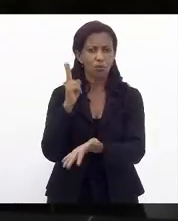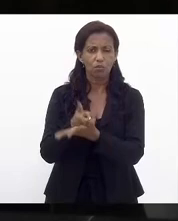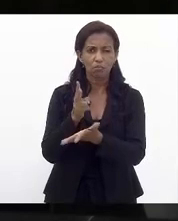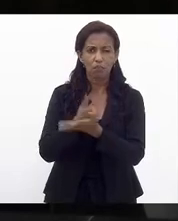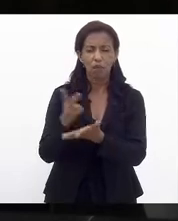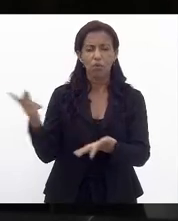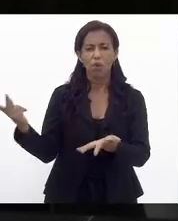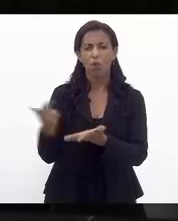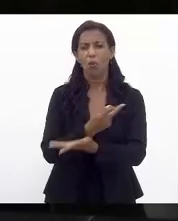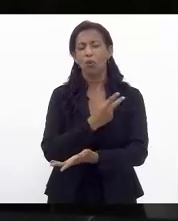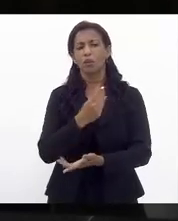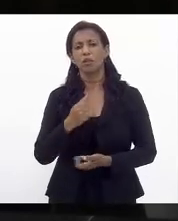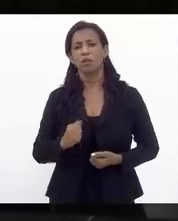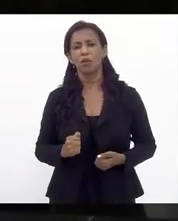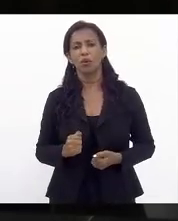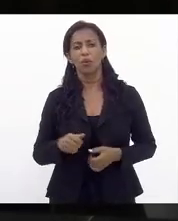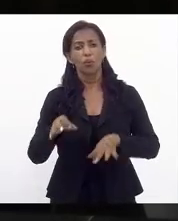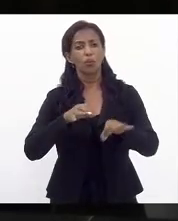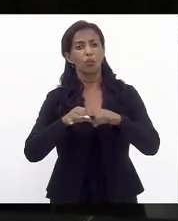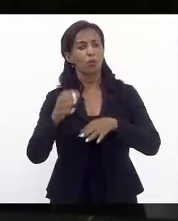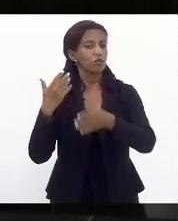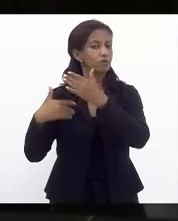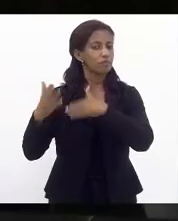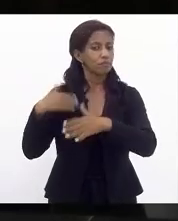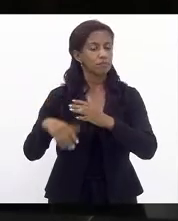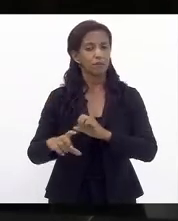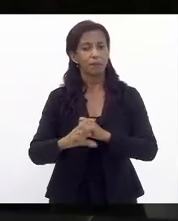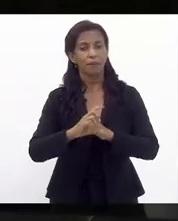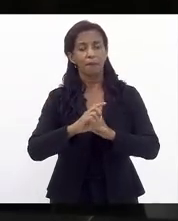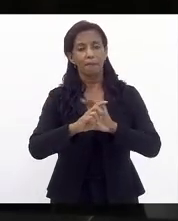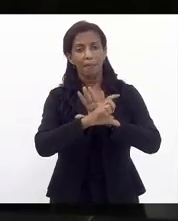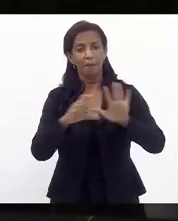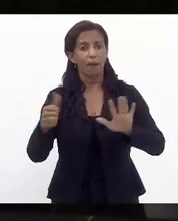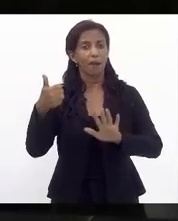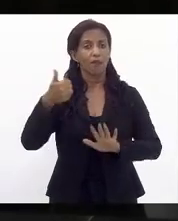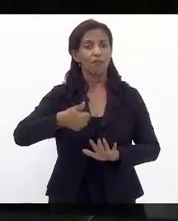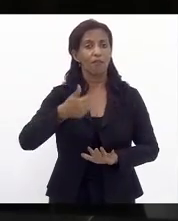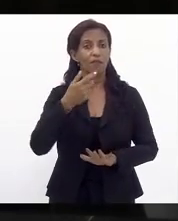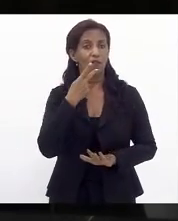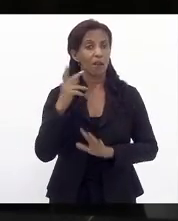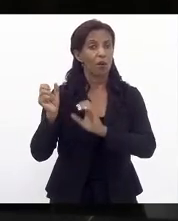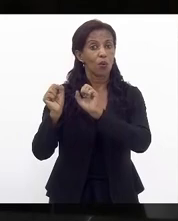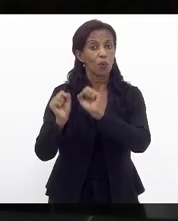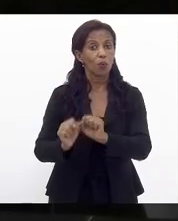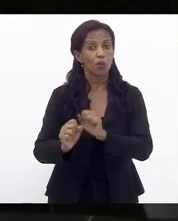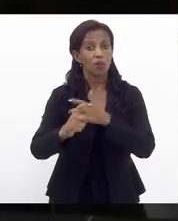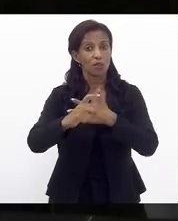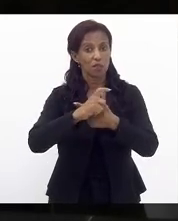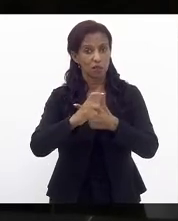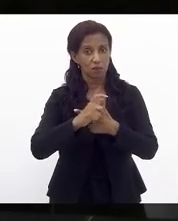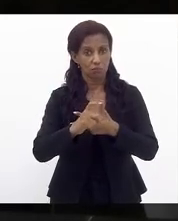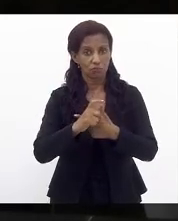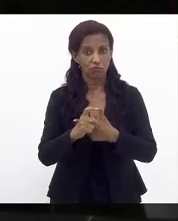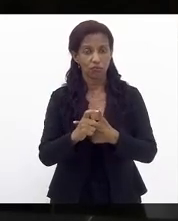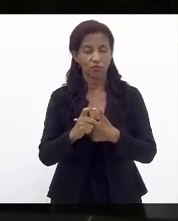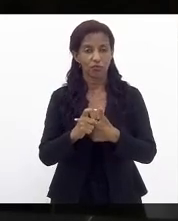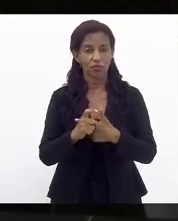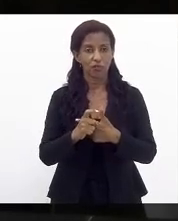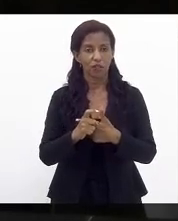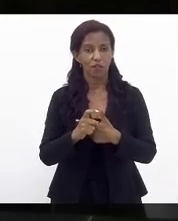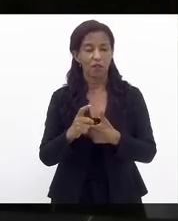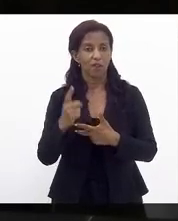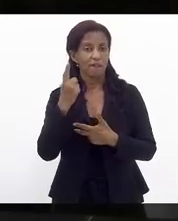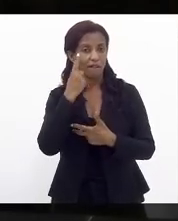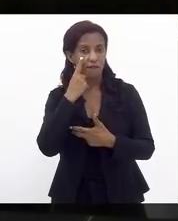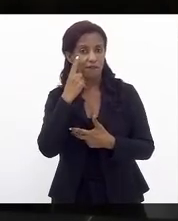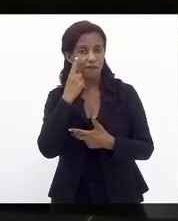que houve no painel do teto anterior parágrafo único diz o pose Poder Executivo para ver